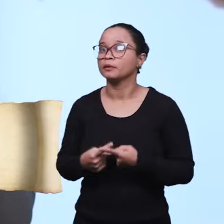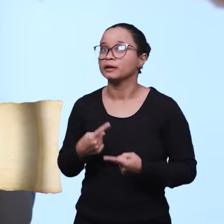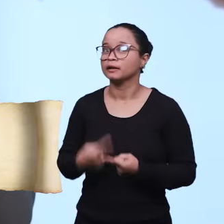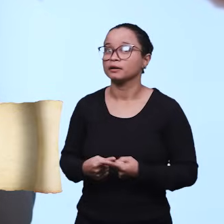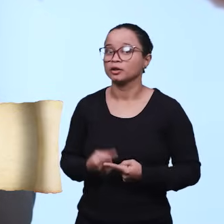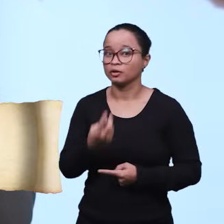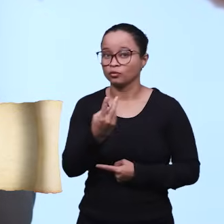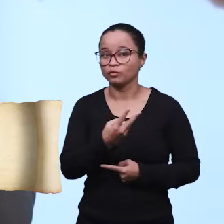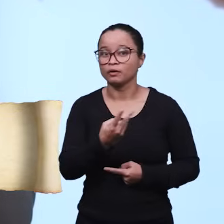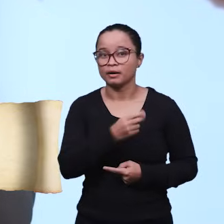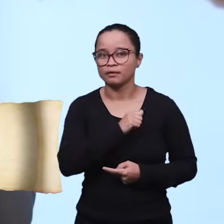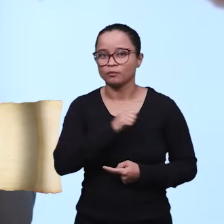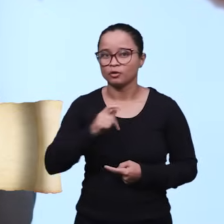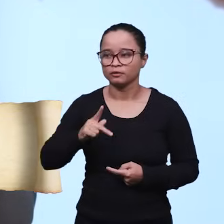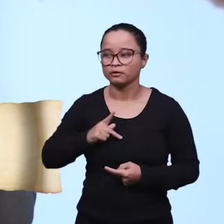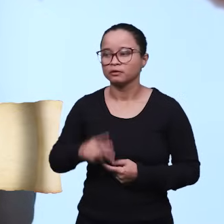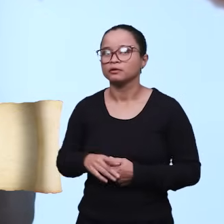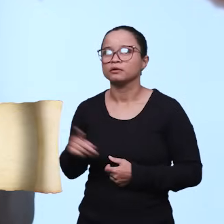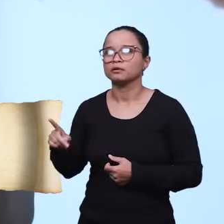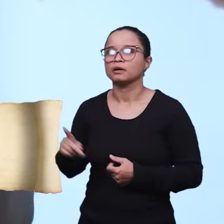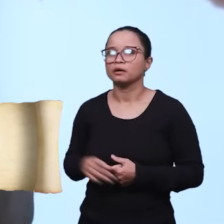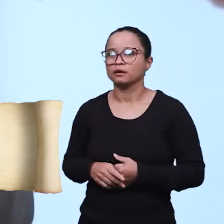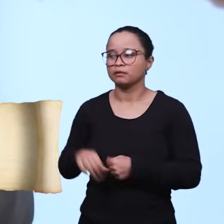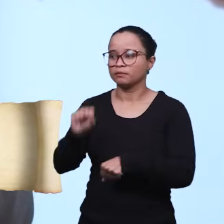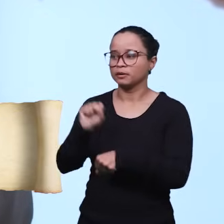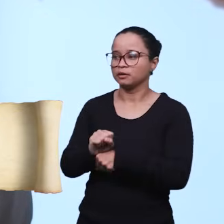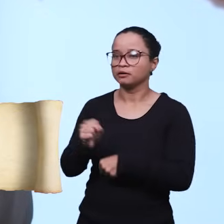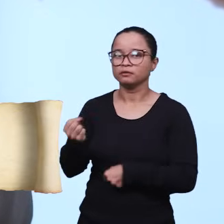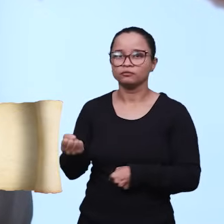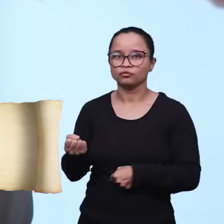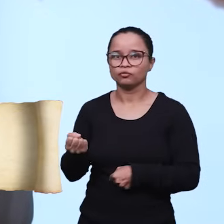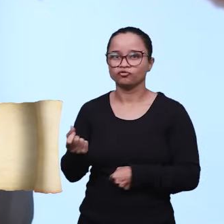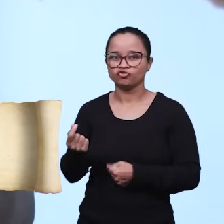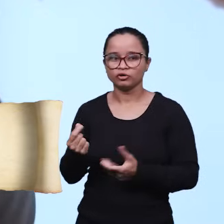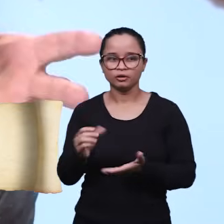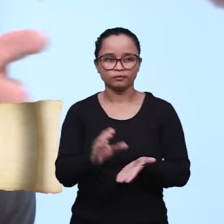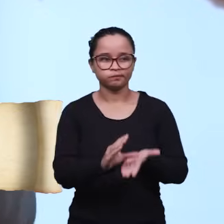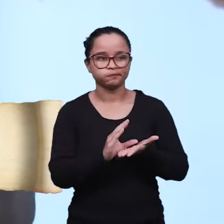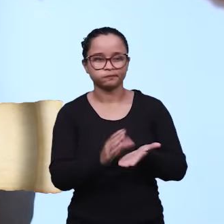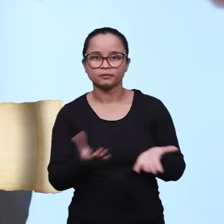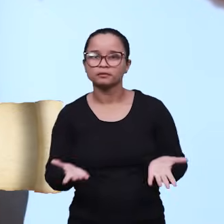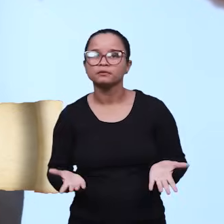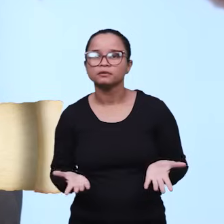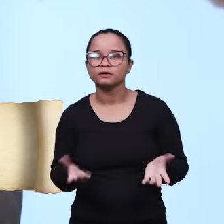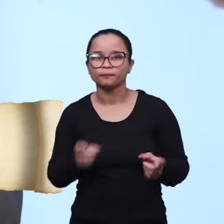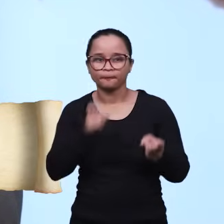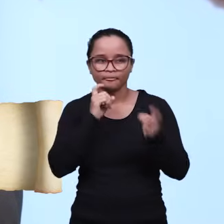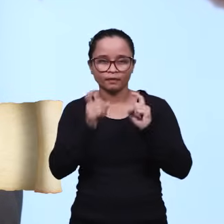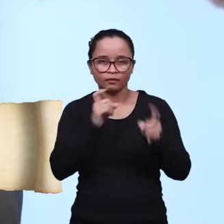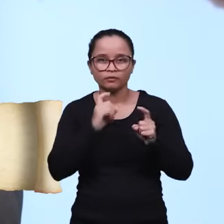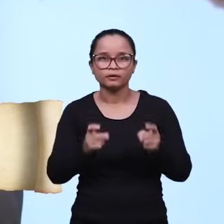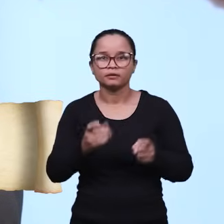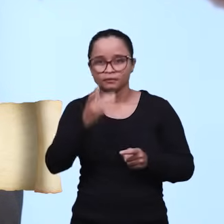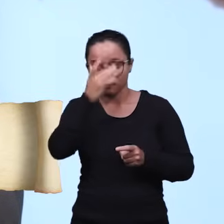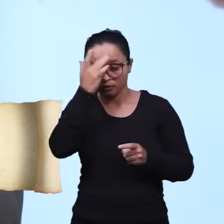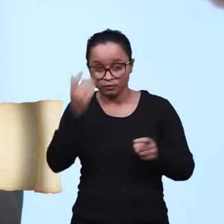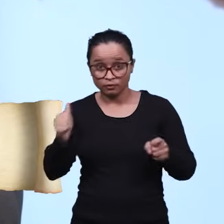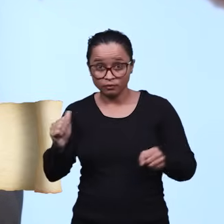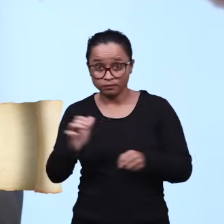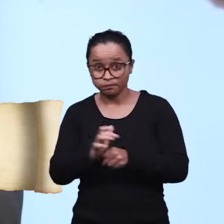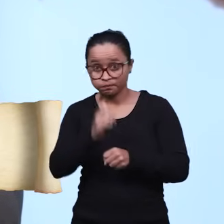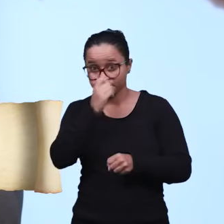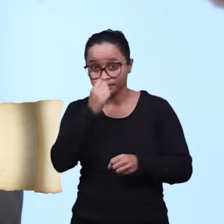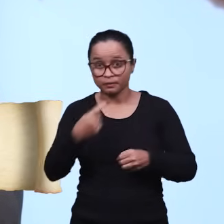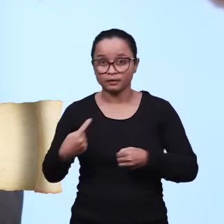dois apóstolos, eles fizeram cessar o ganho deles e reuniram a multidão da cidade, os levaram até